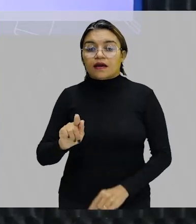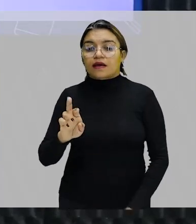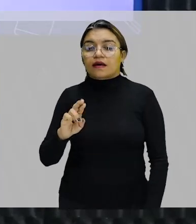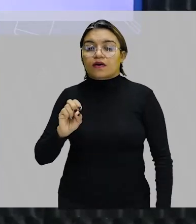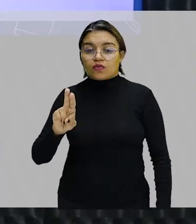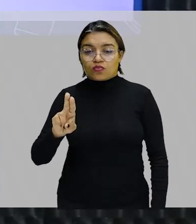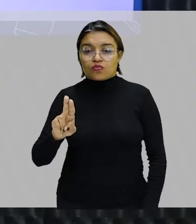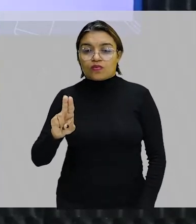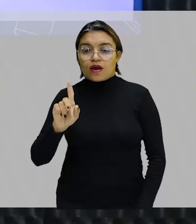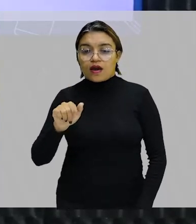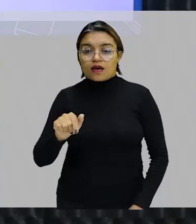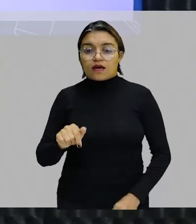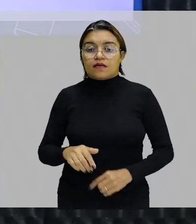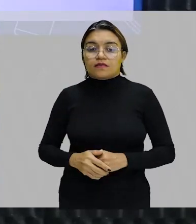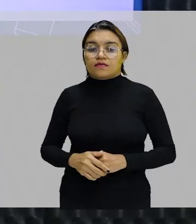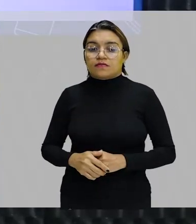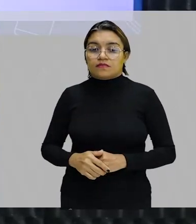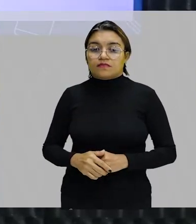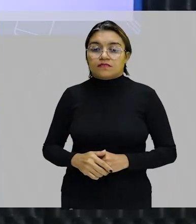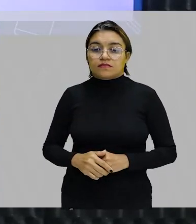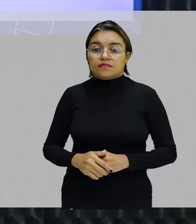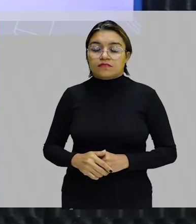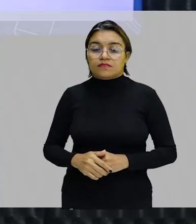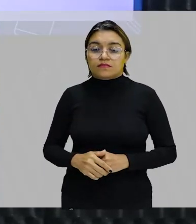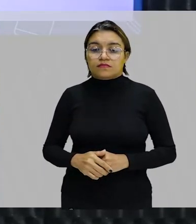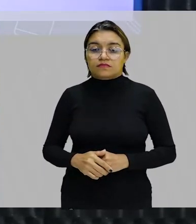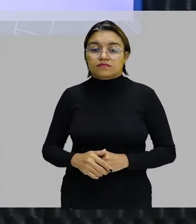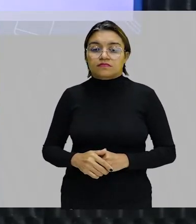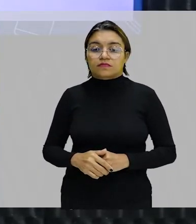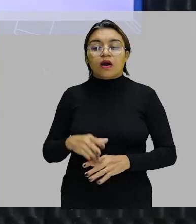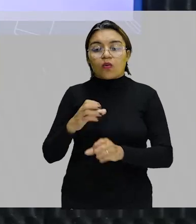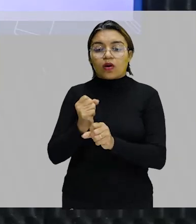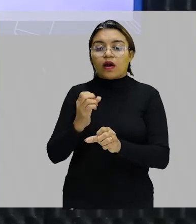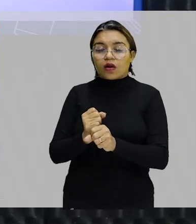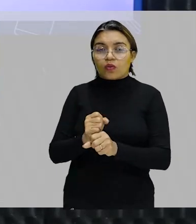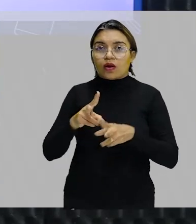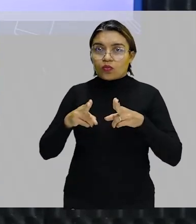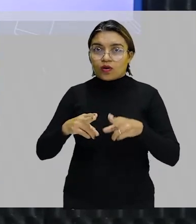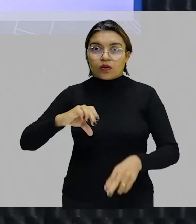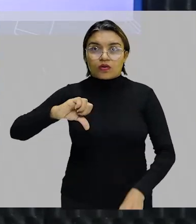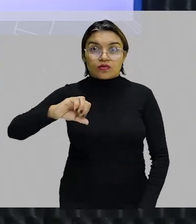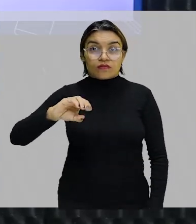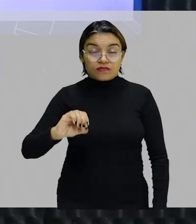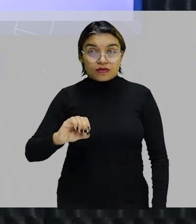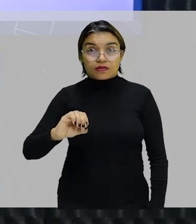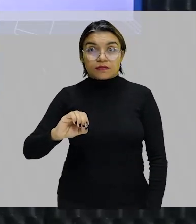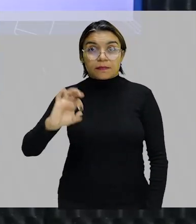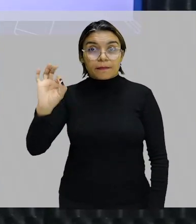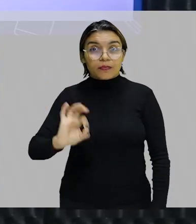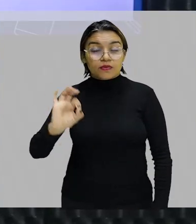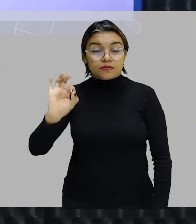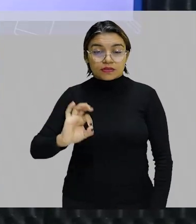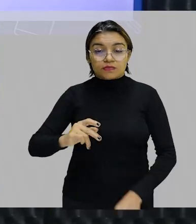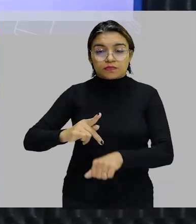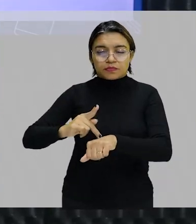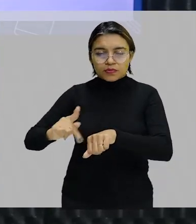100 vai dar 90%. Então, eu posso dizer que eu tenho 90% de pureza nessa amostra